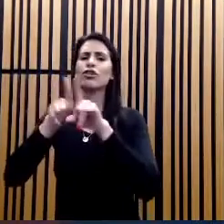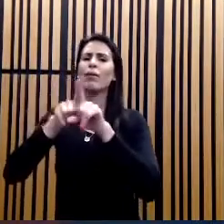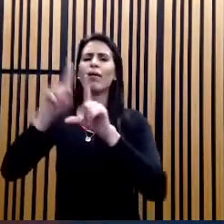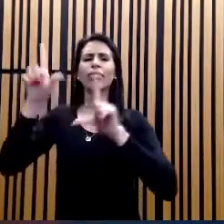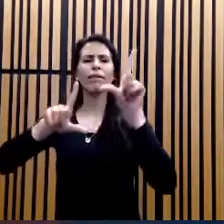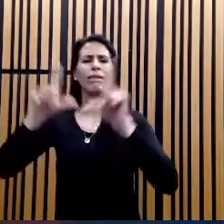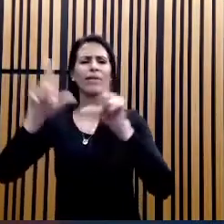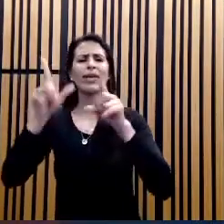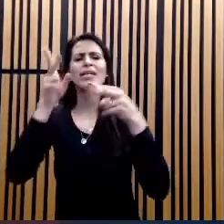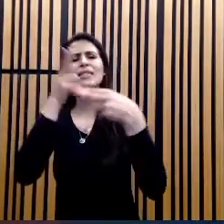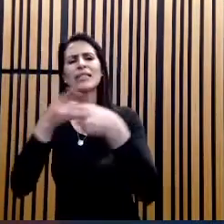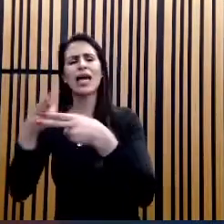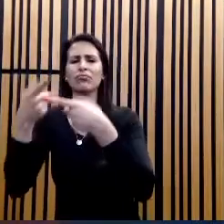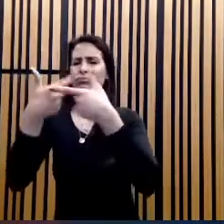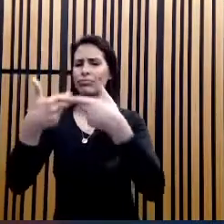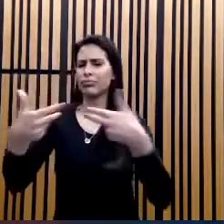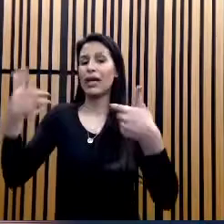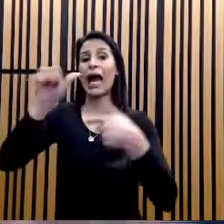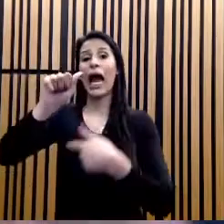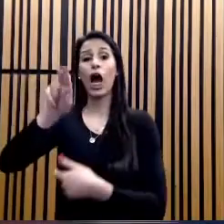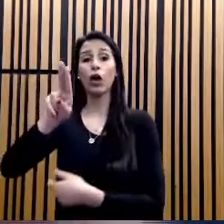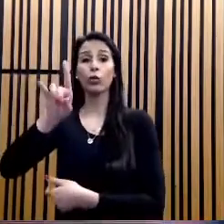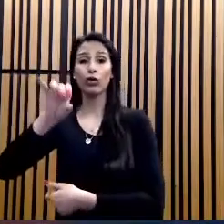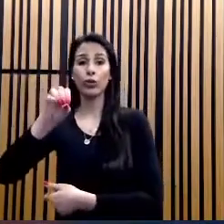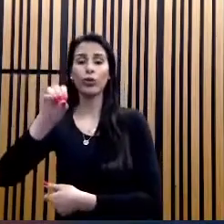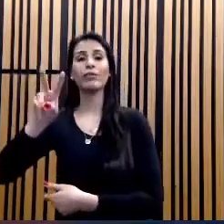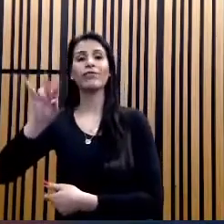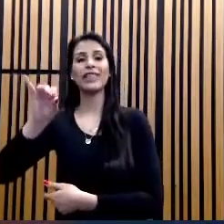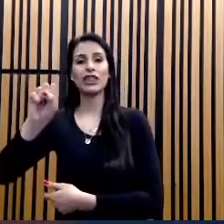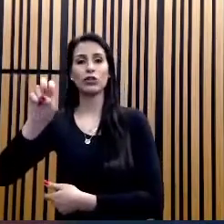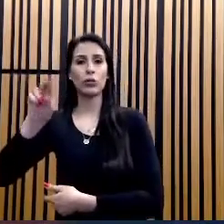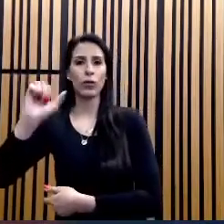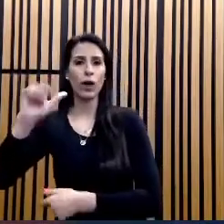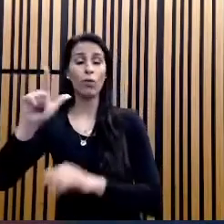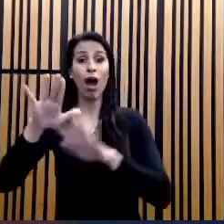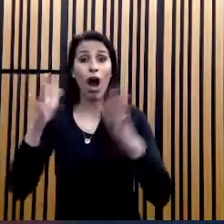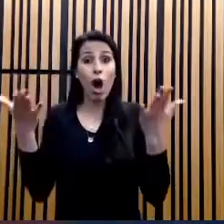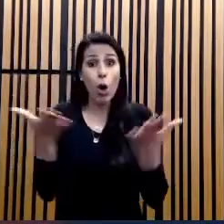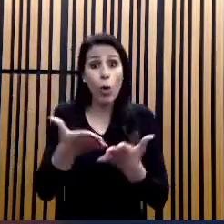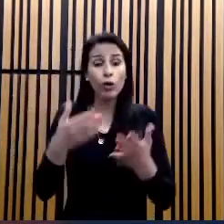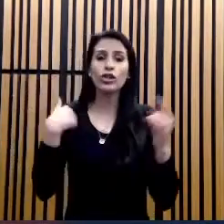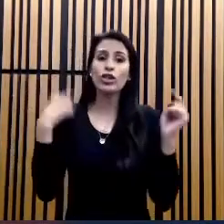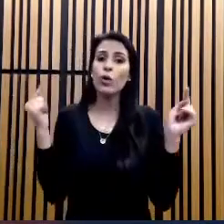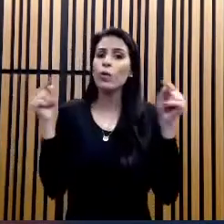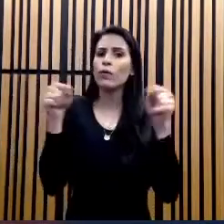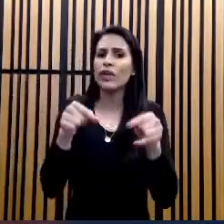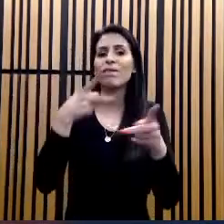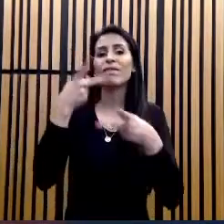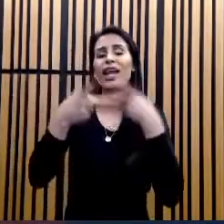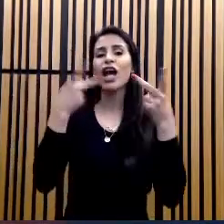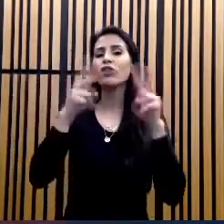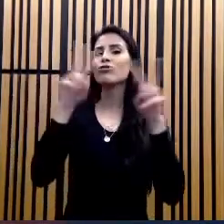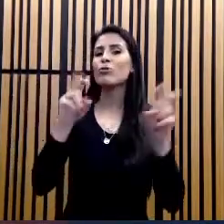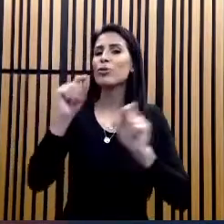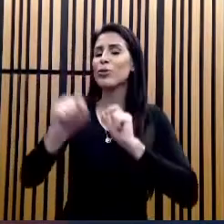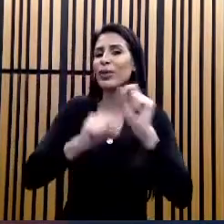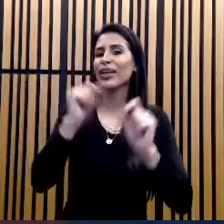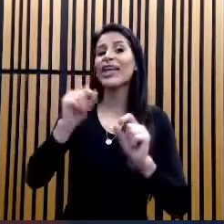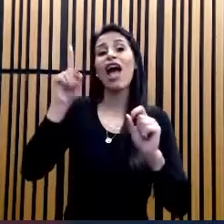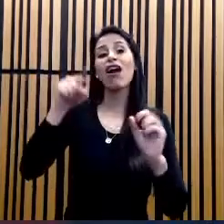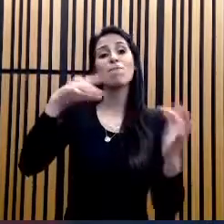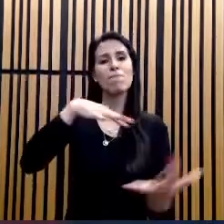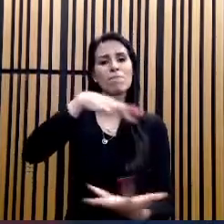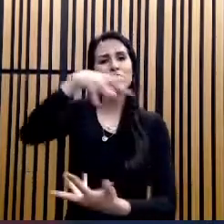audiovisuais, enfim. Mas a minha especialidade e o que eu vim falar com vocês aqui hoje realmente é sobre o universo feminino, sobre